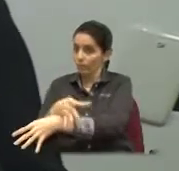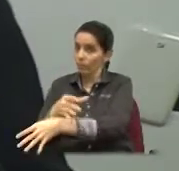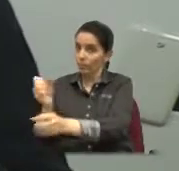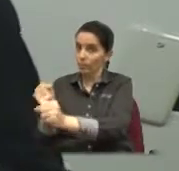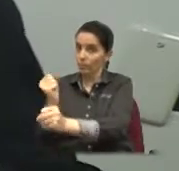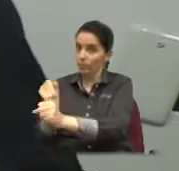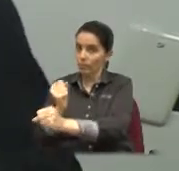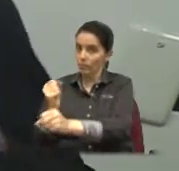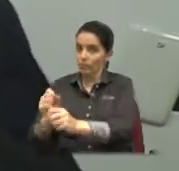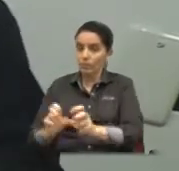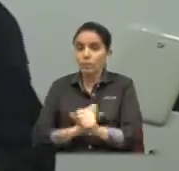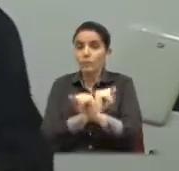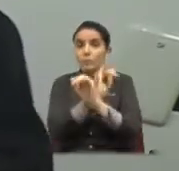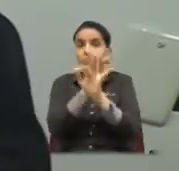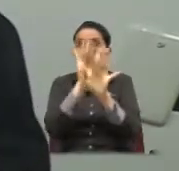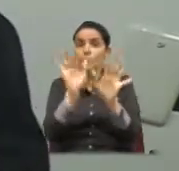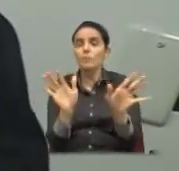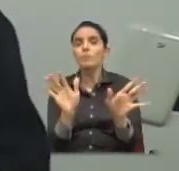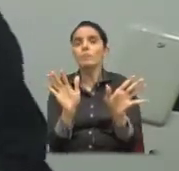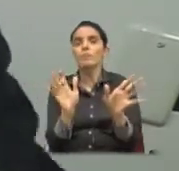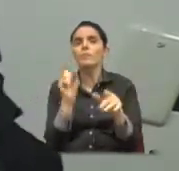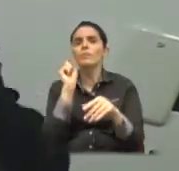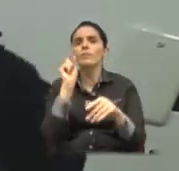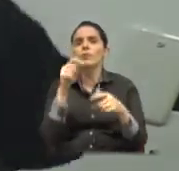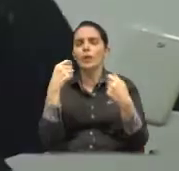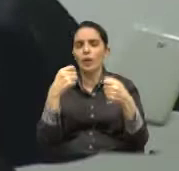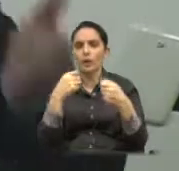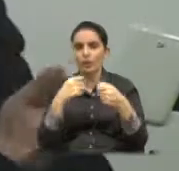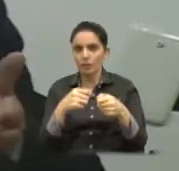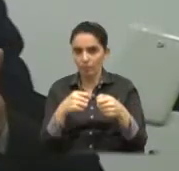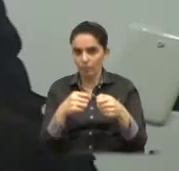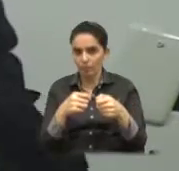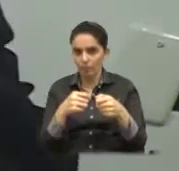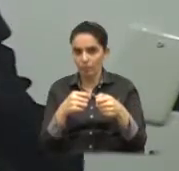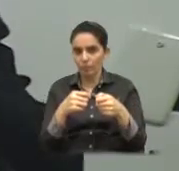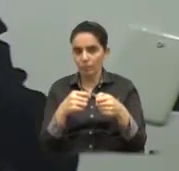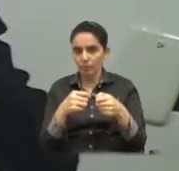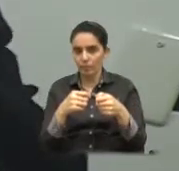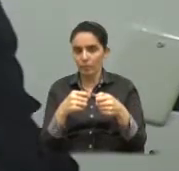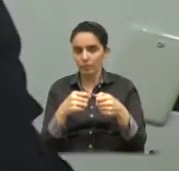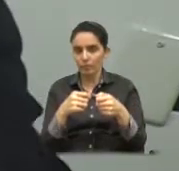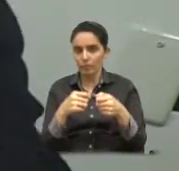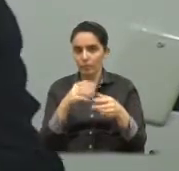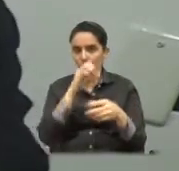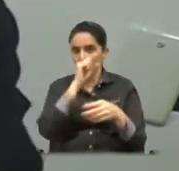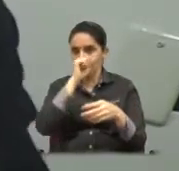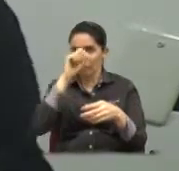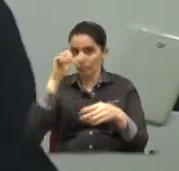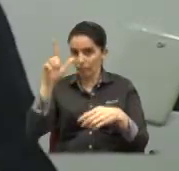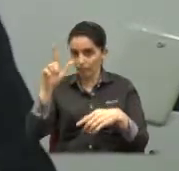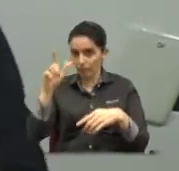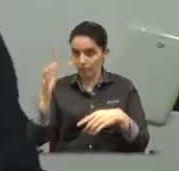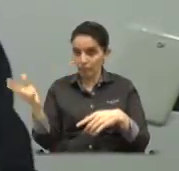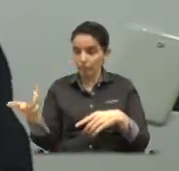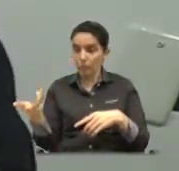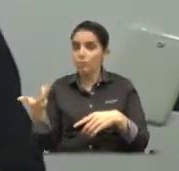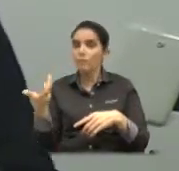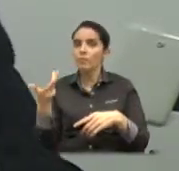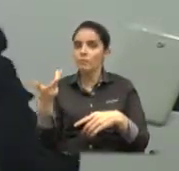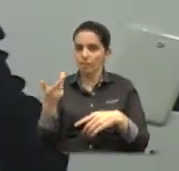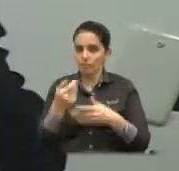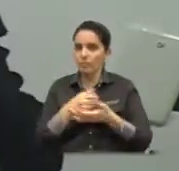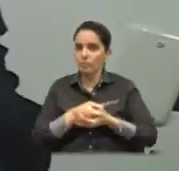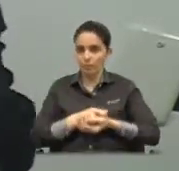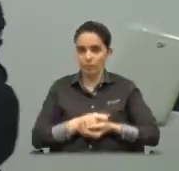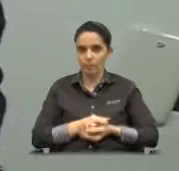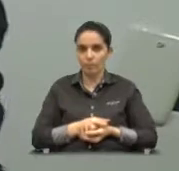esclarecer aquilo que nós precisamos para poder Limeira ser agilizada no processo. Não